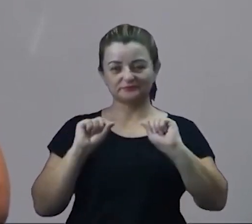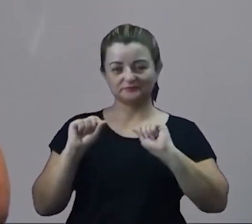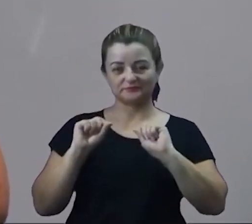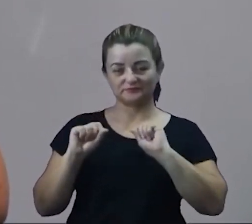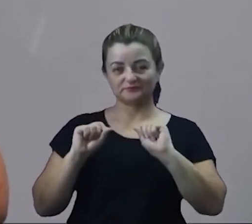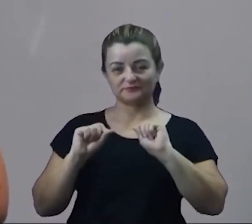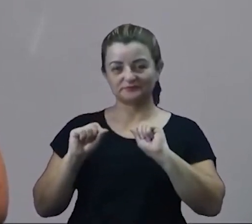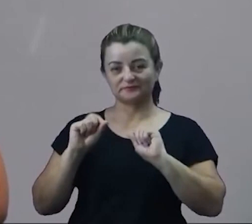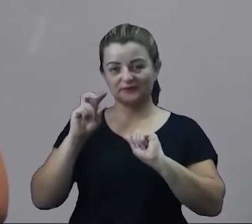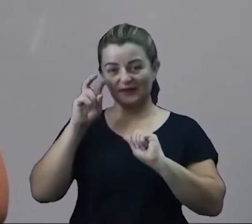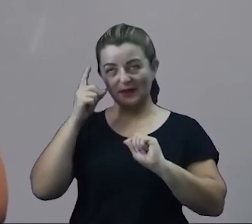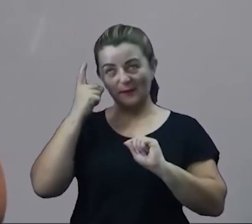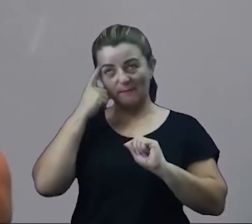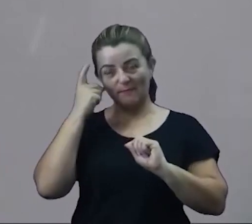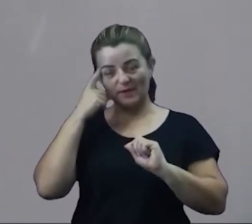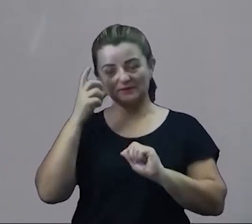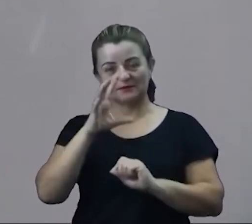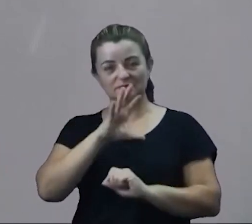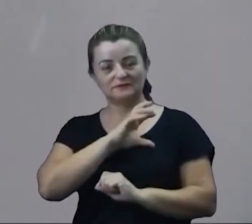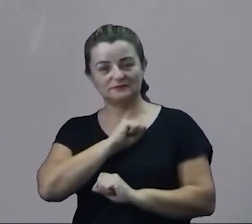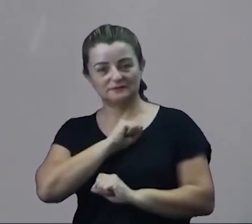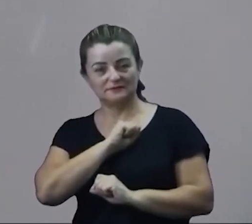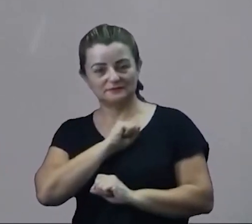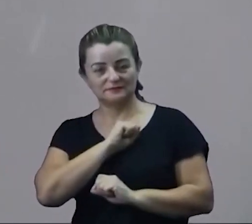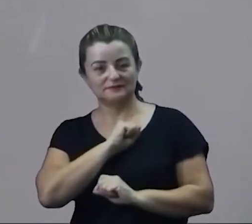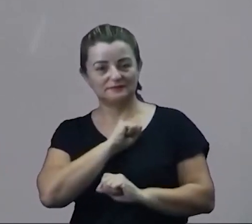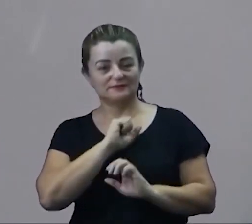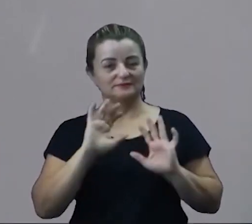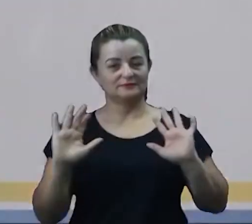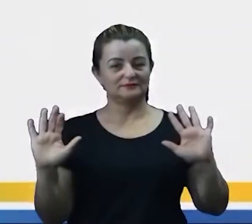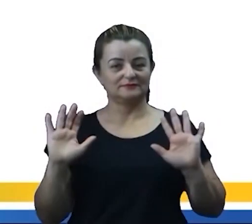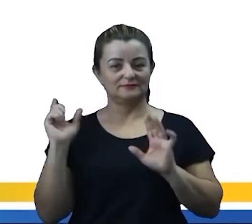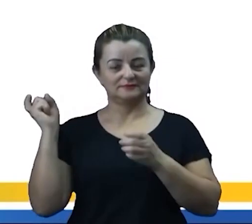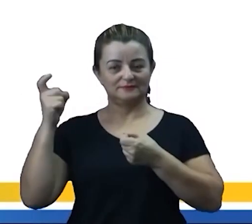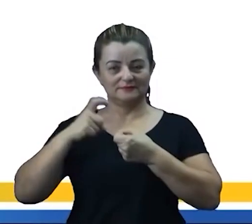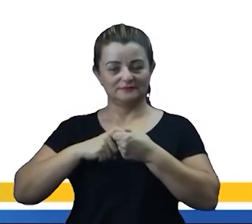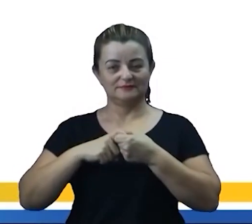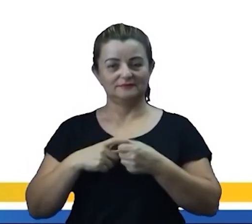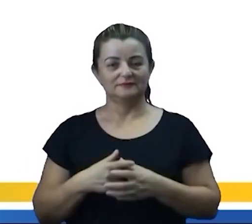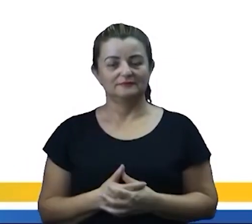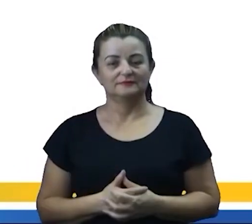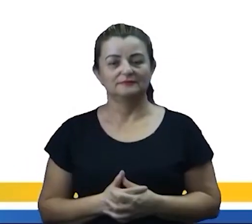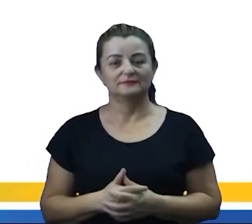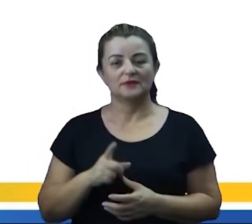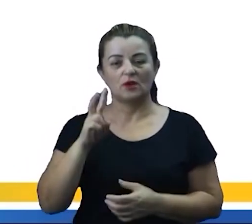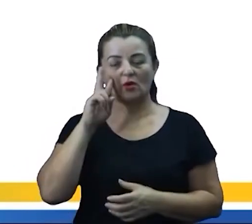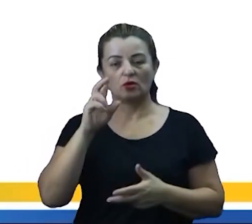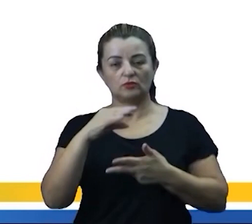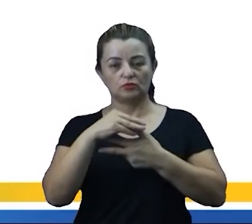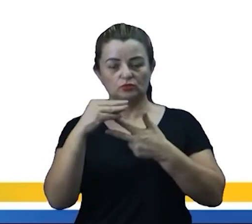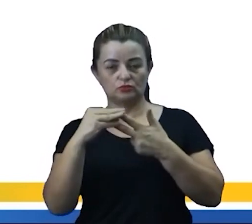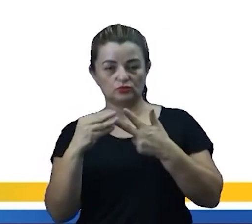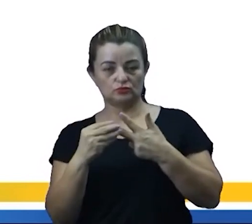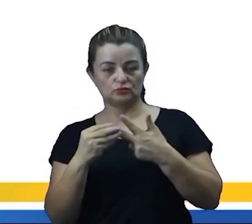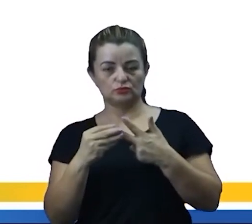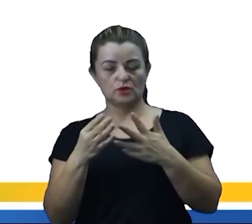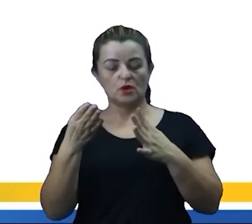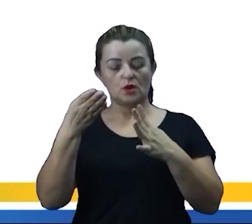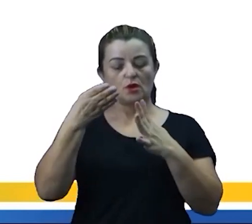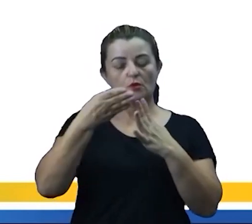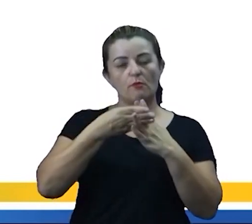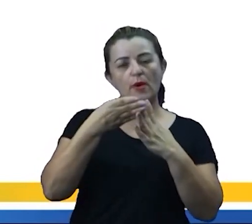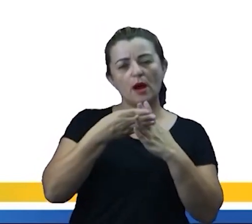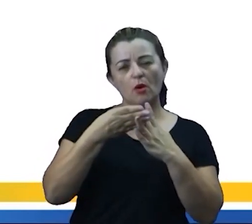tomar uma decisão amorosa, tá? Eita, causa de literatura não é de amor. Volta! Olha a questão do Enem. O barroco é um